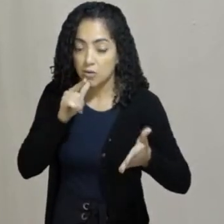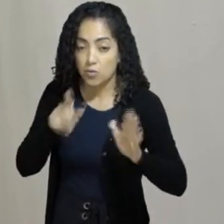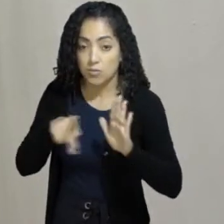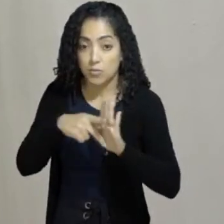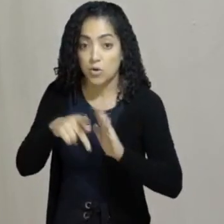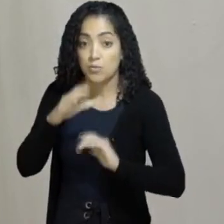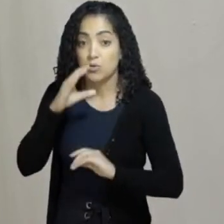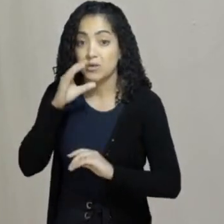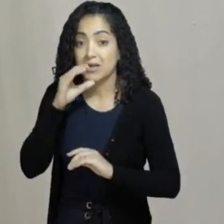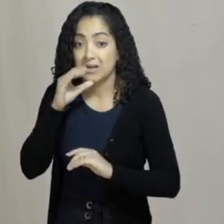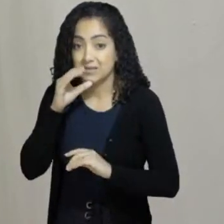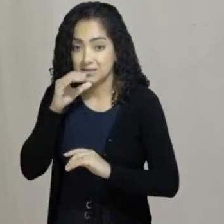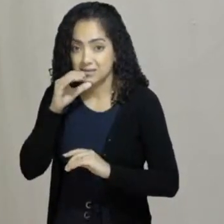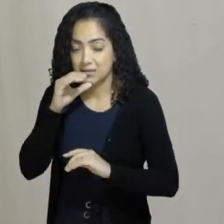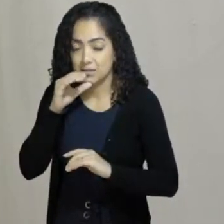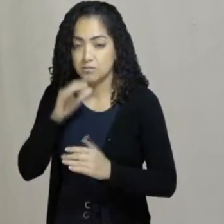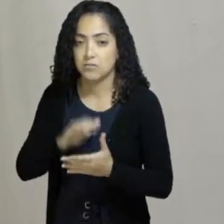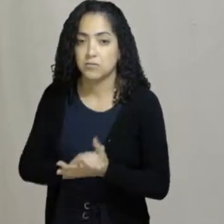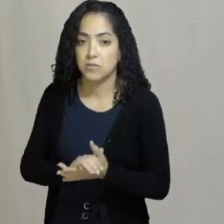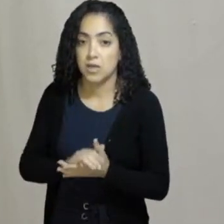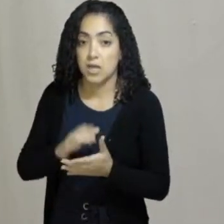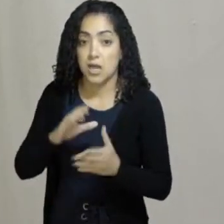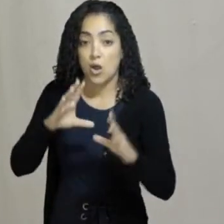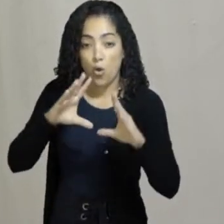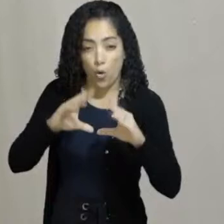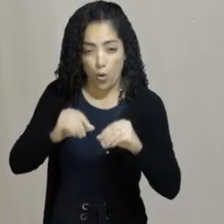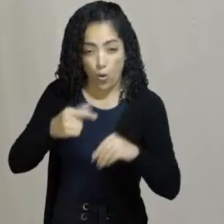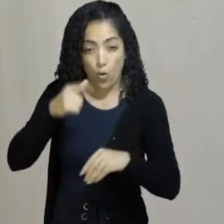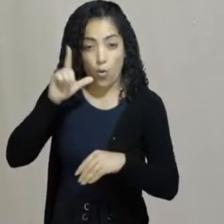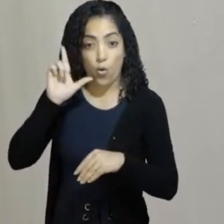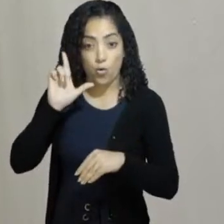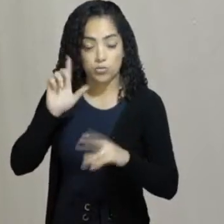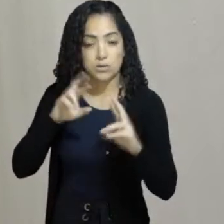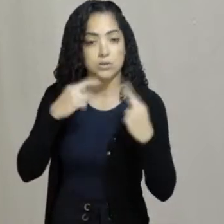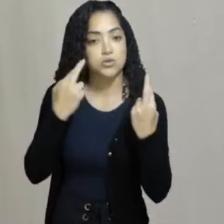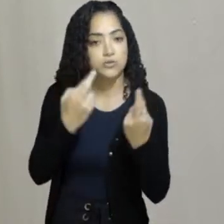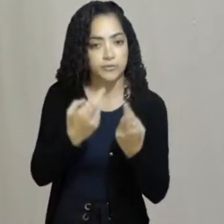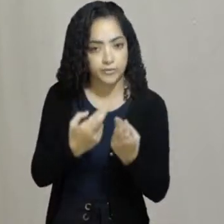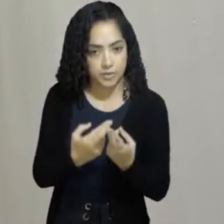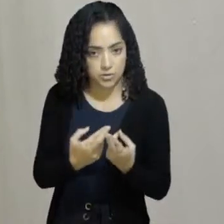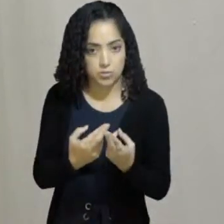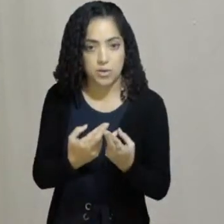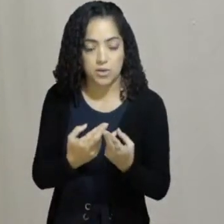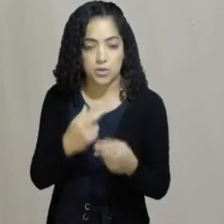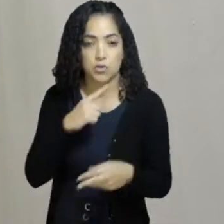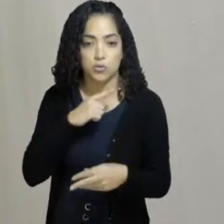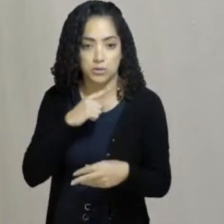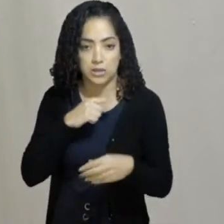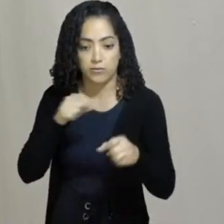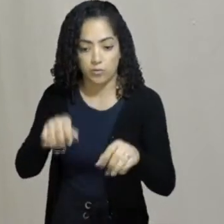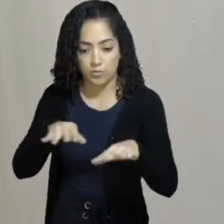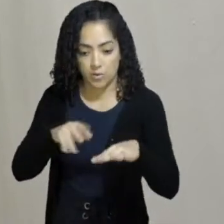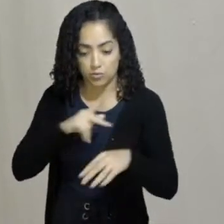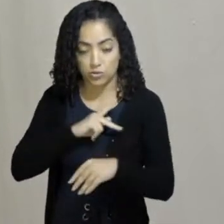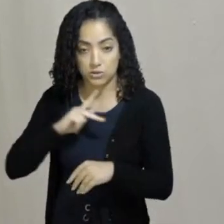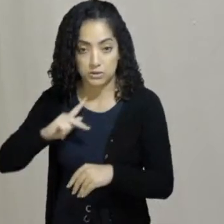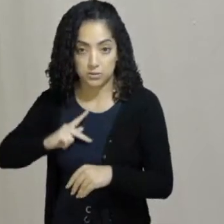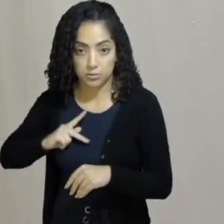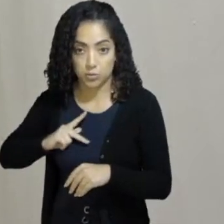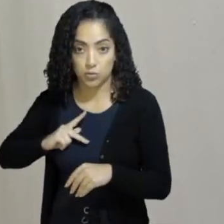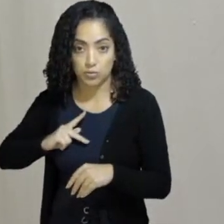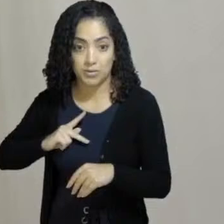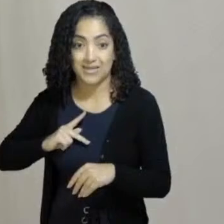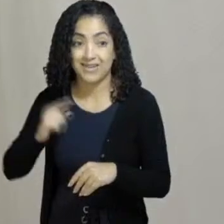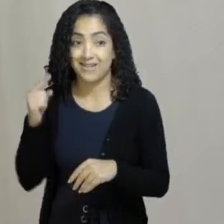claro que após na noite de ontem fizemos uma reunião uma audiência pública na Praia